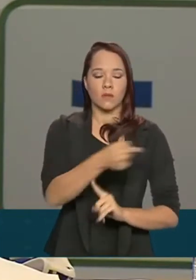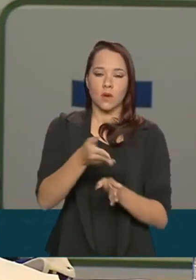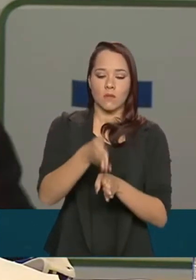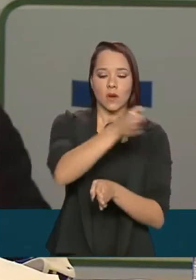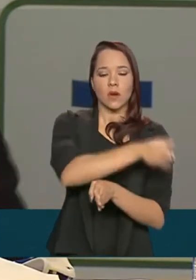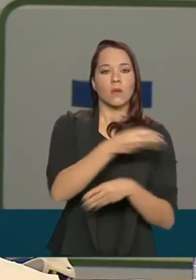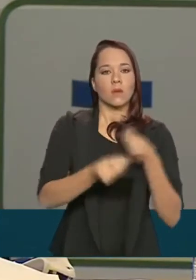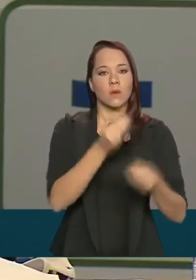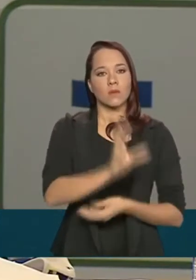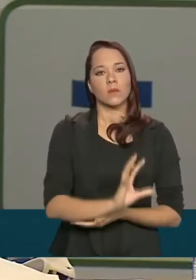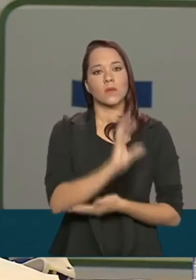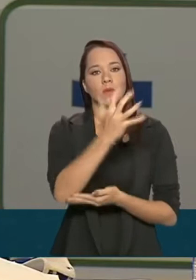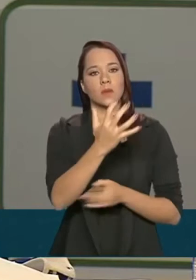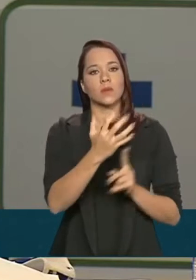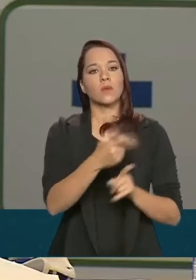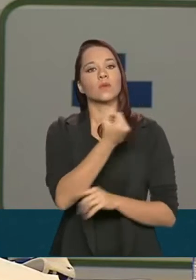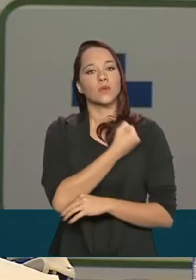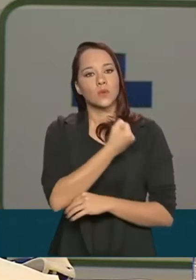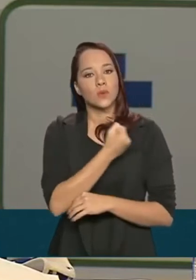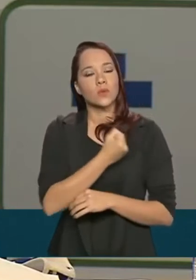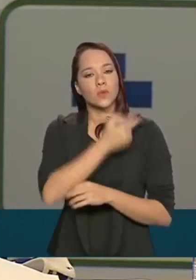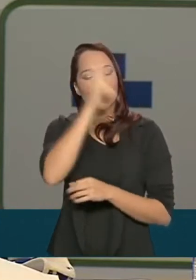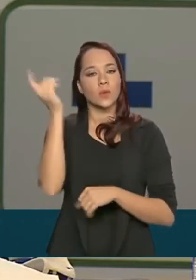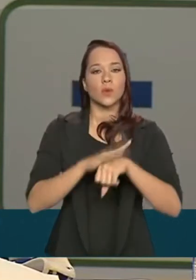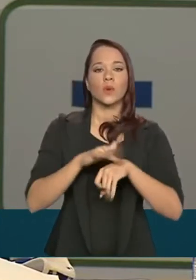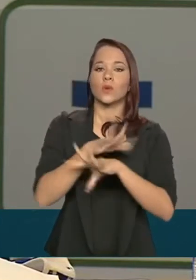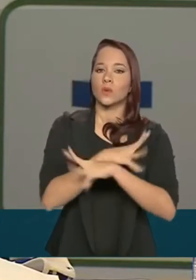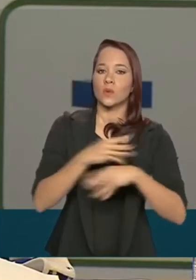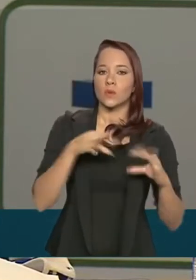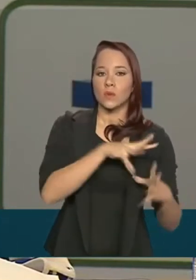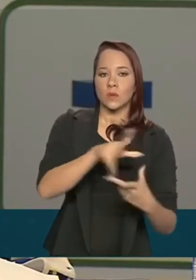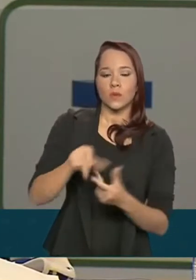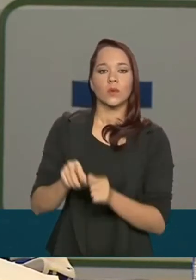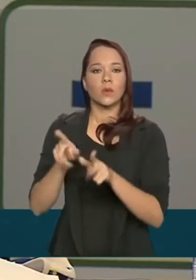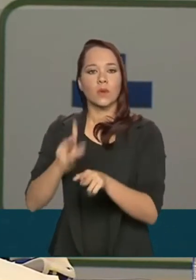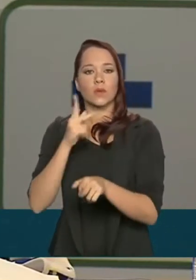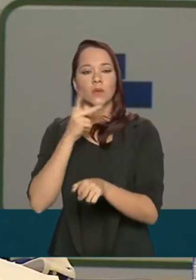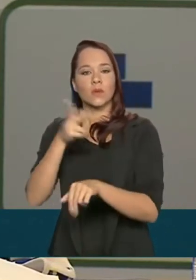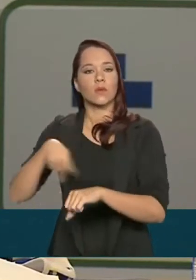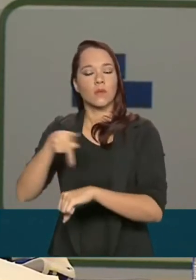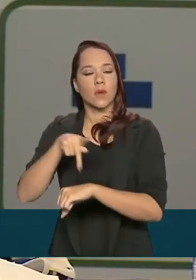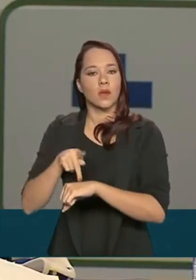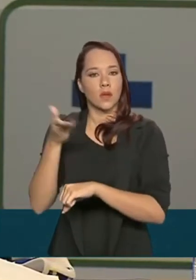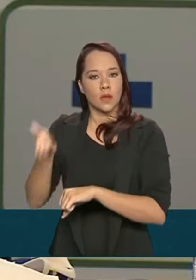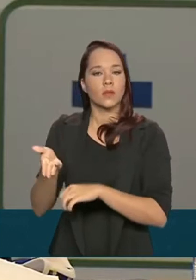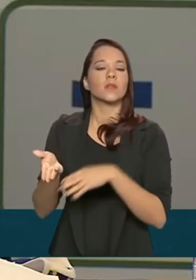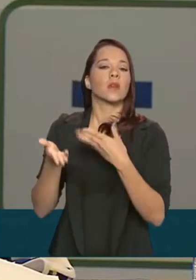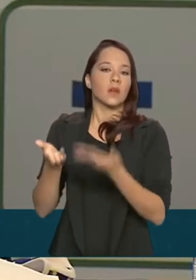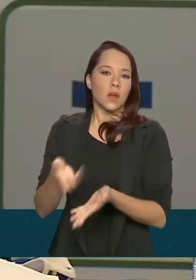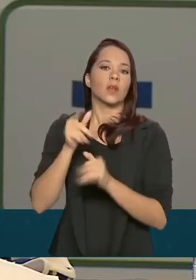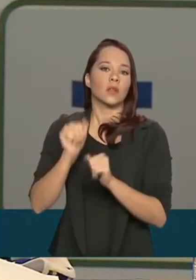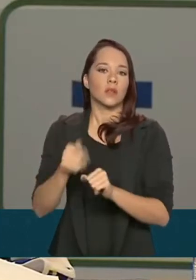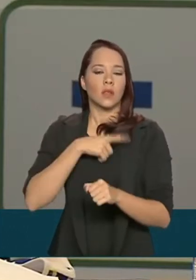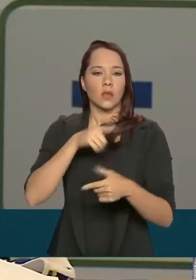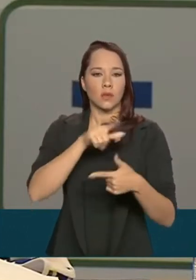a situação de números recuperados no mundo, segundo o país de residência, e aí acho que a gente tem